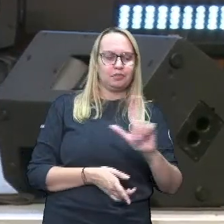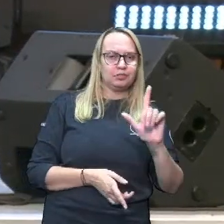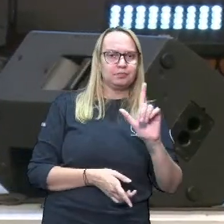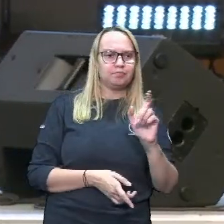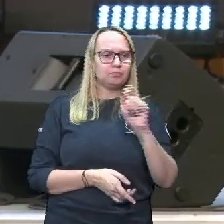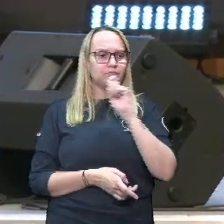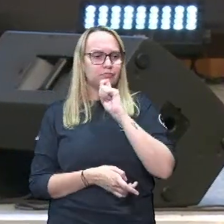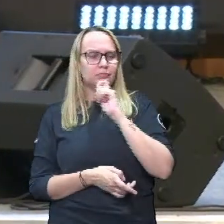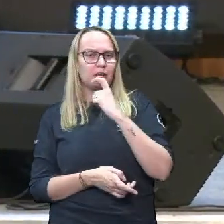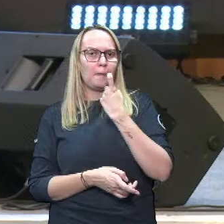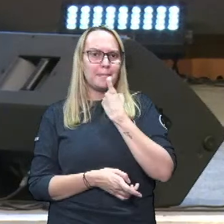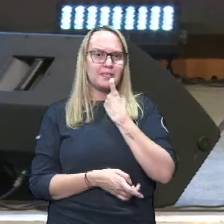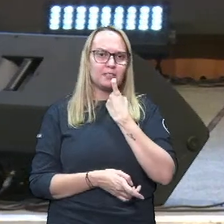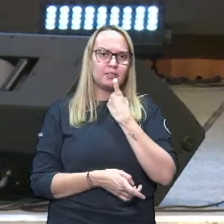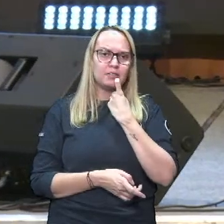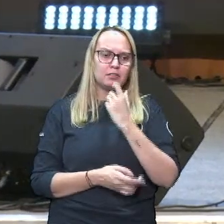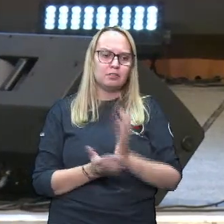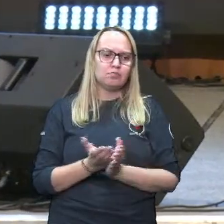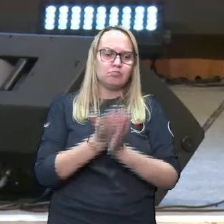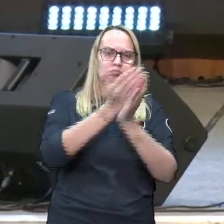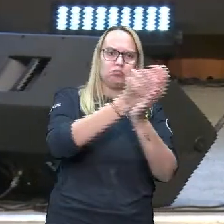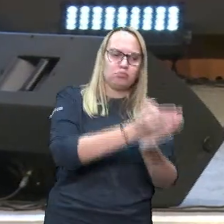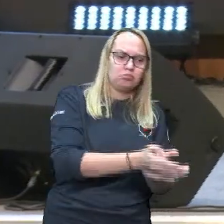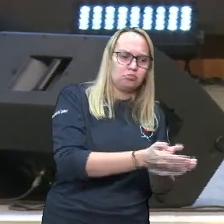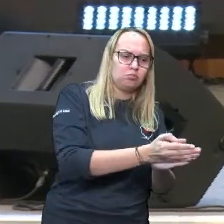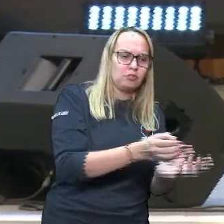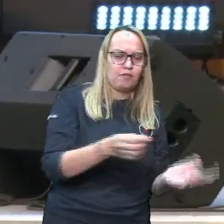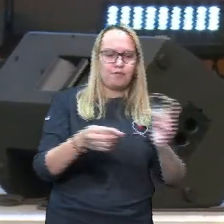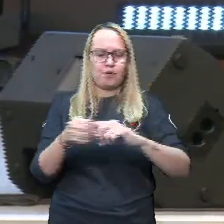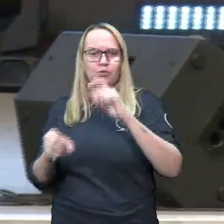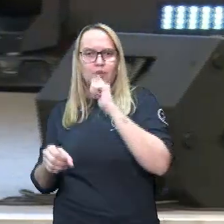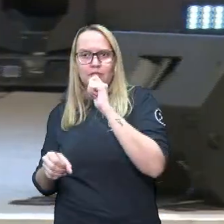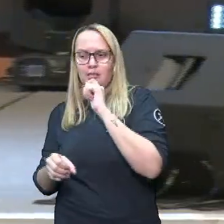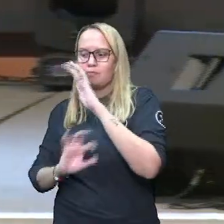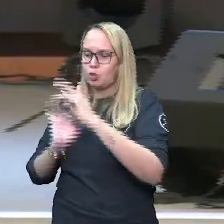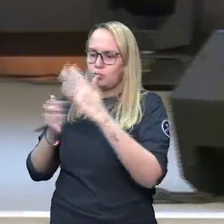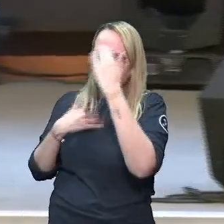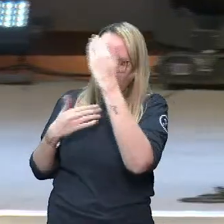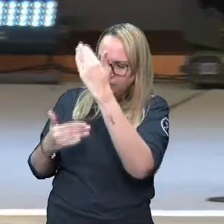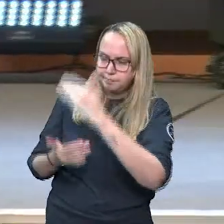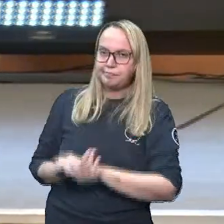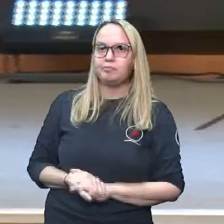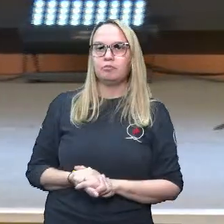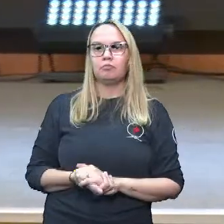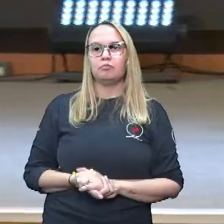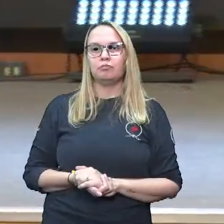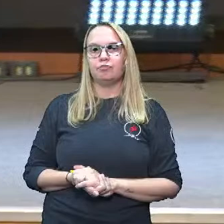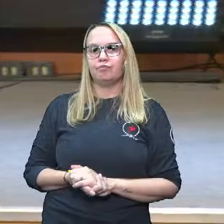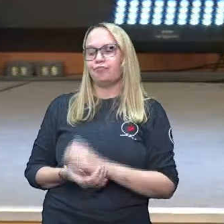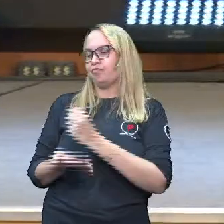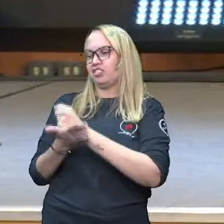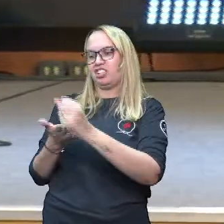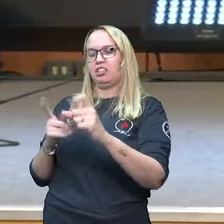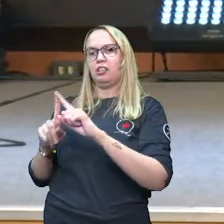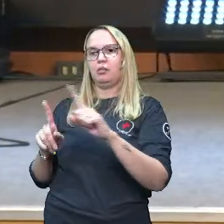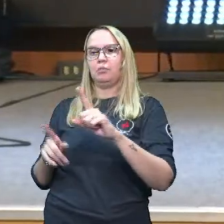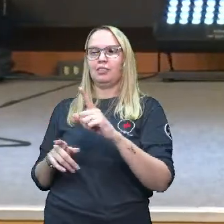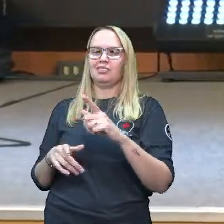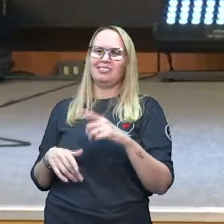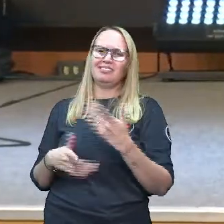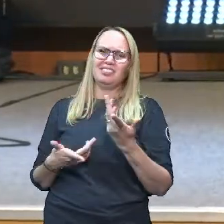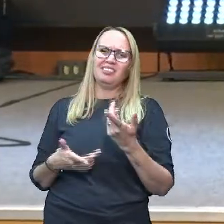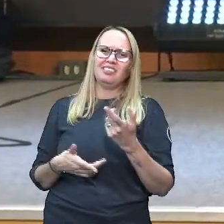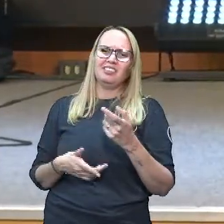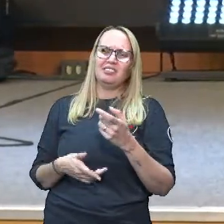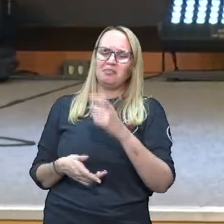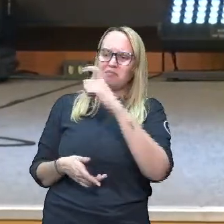vou para o mar. Volto com peixe, faço o quê? Jesus, obrigado, viu? Olha, deu tudo errado, mas depois dessa palavra eu vou voltar para casa com muito